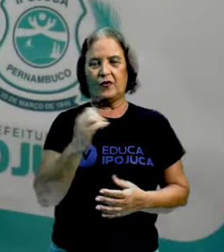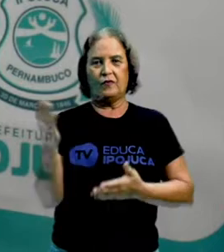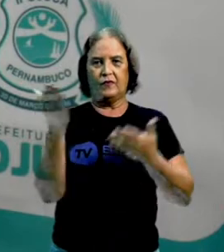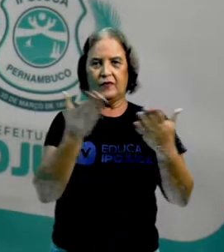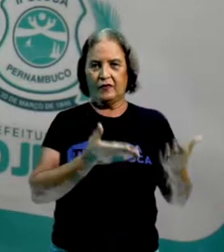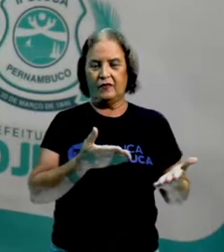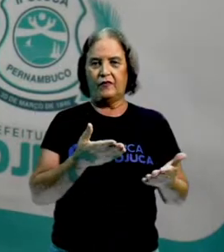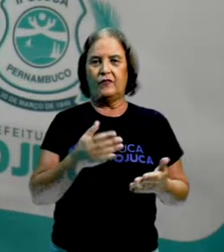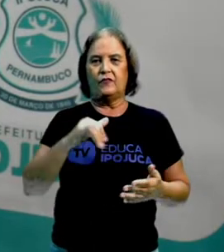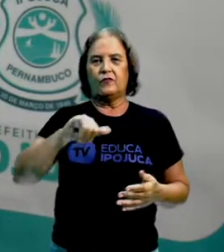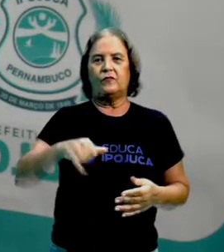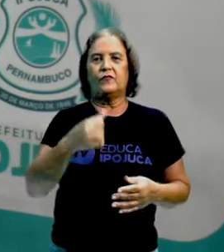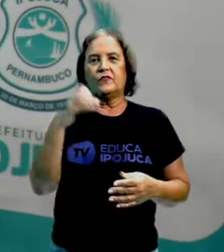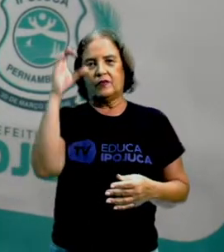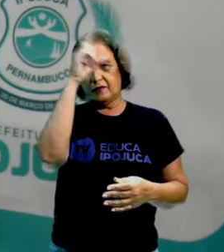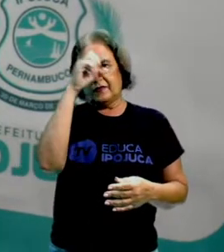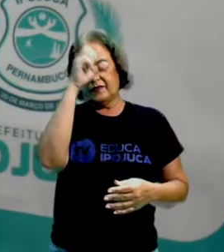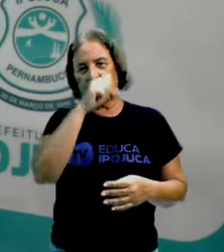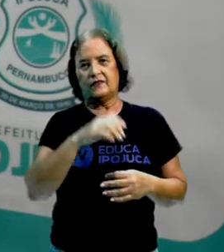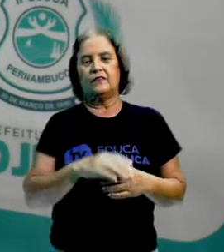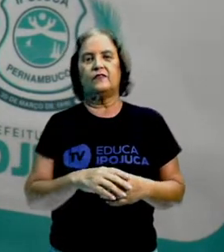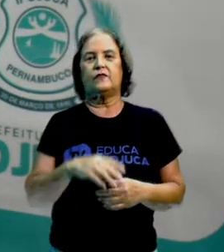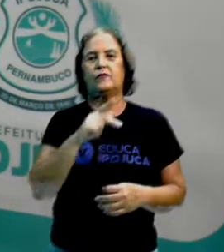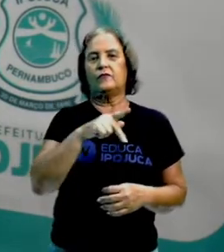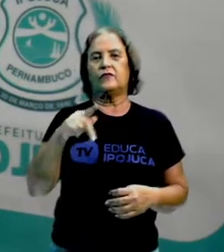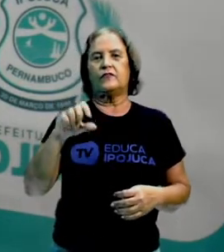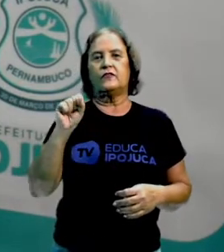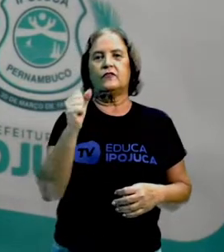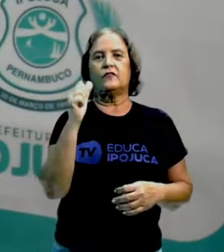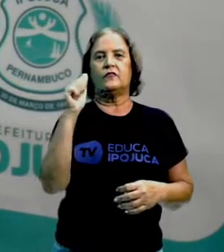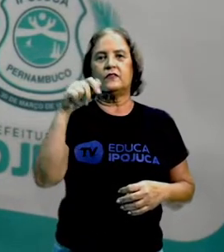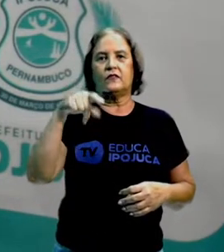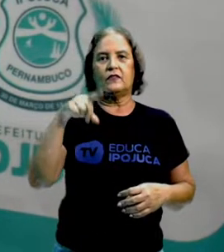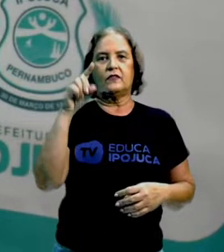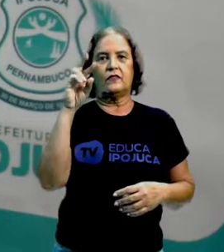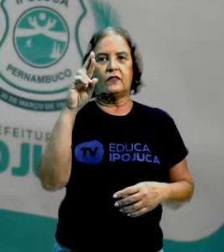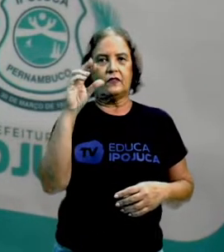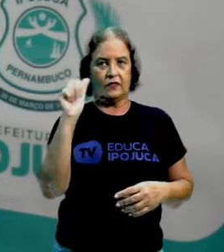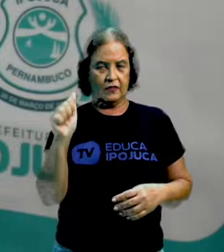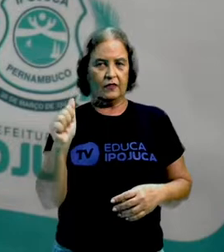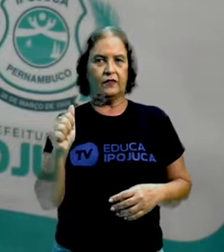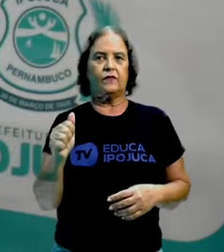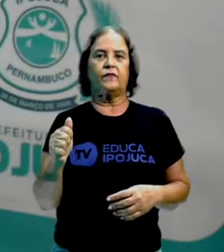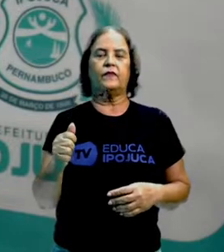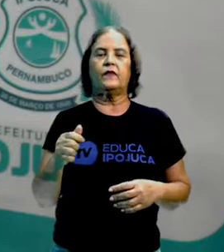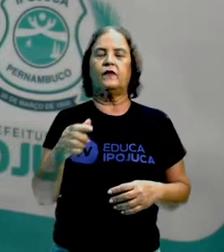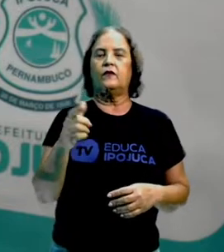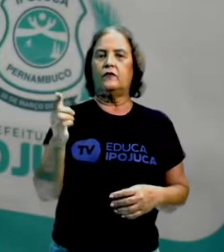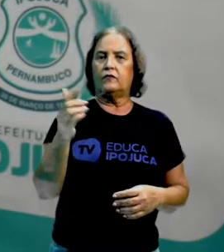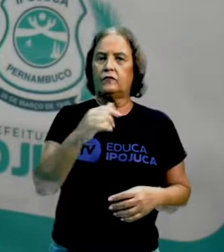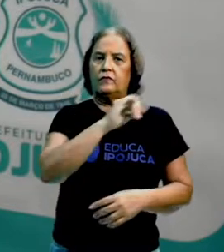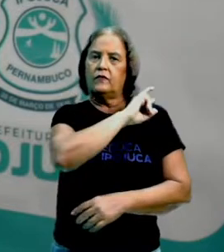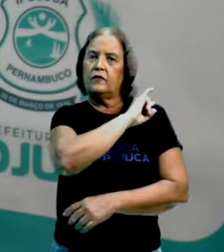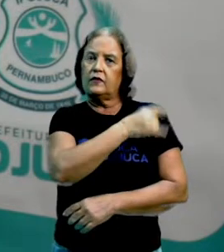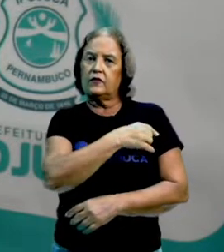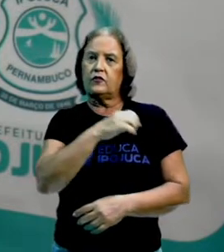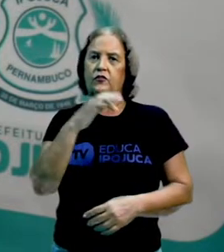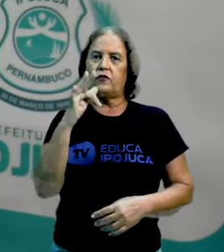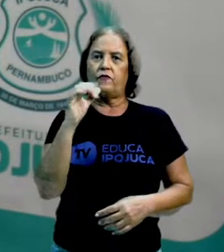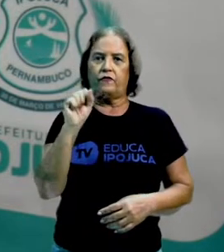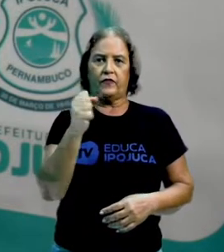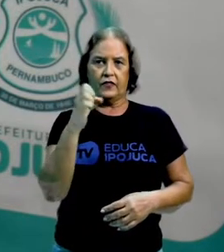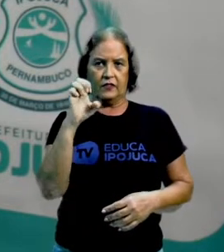Sejam bem-vindos a mais uma incrível oportunidade de aprendizagem. Eu sou a professora Sandra Lopes e estou com vocês na EJA Fase